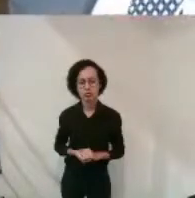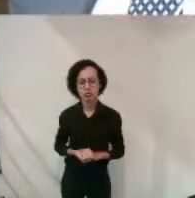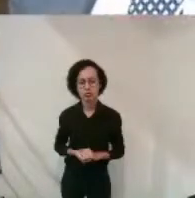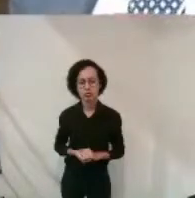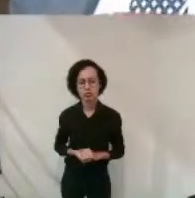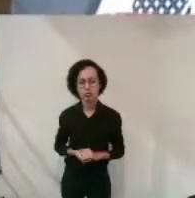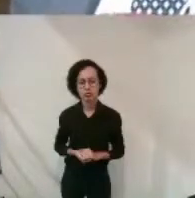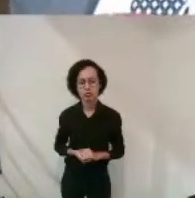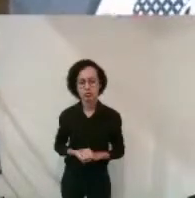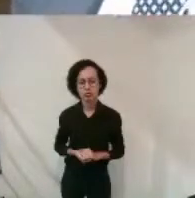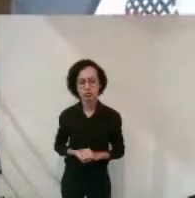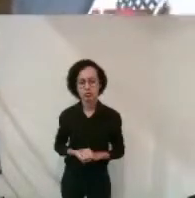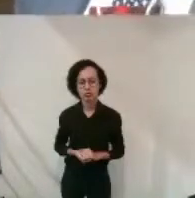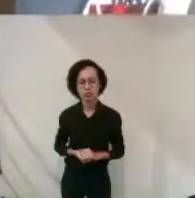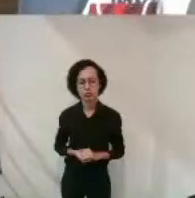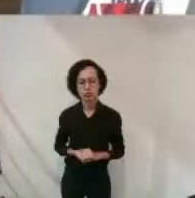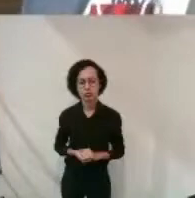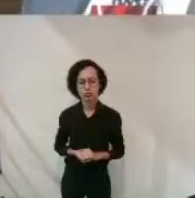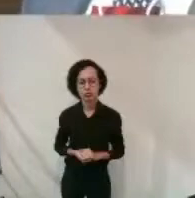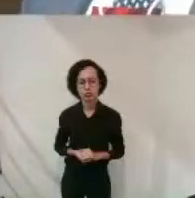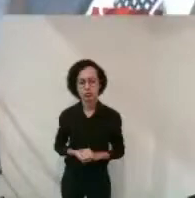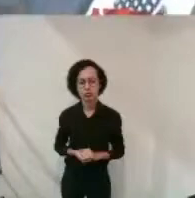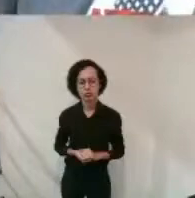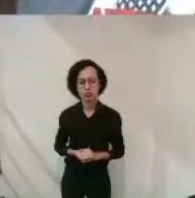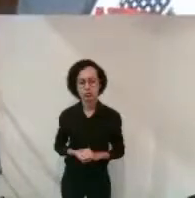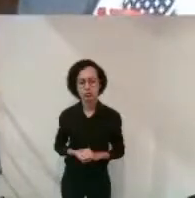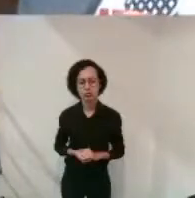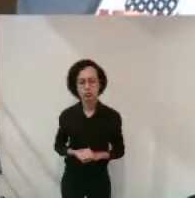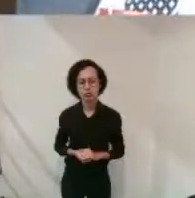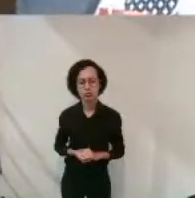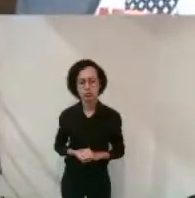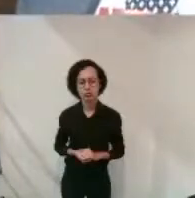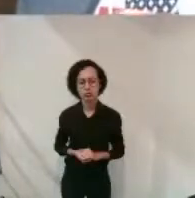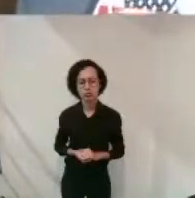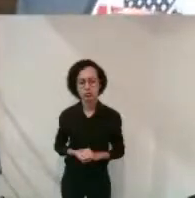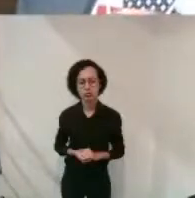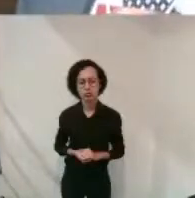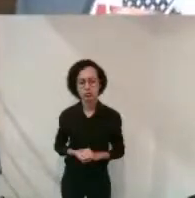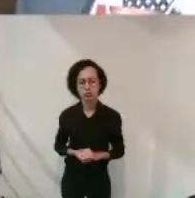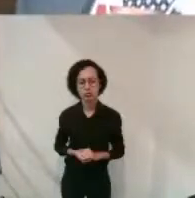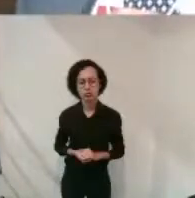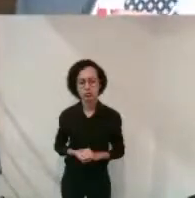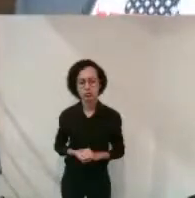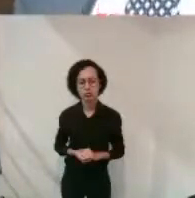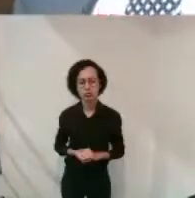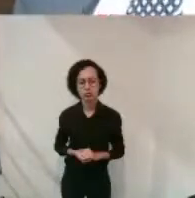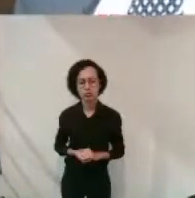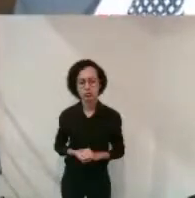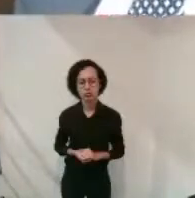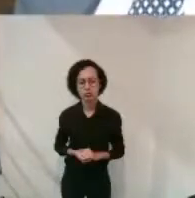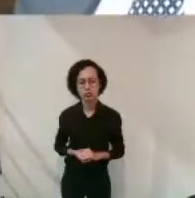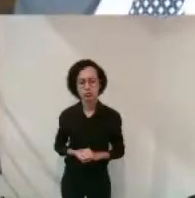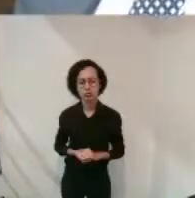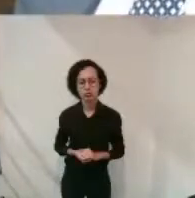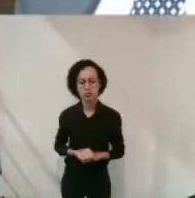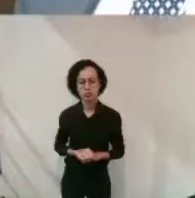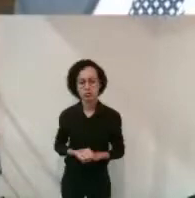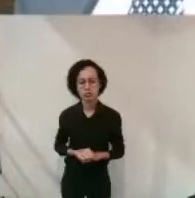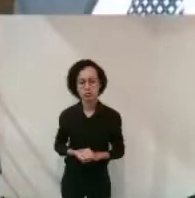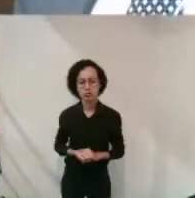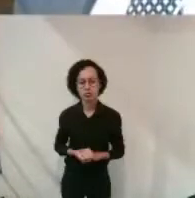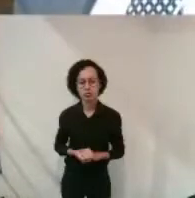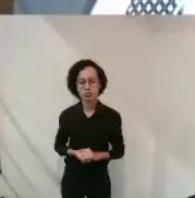nosso trabalho desenvolvido no grupo de estudos do Conselho Nacional do Ministério Público, presidido pelo conselheiro Dr. Rinaldo Reis, aqui